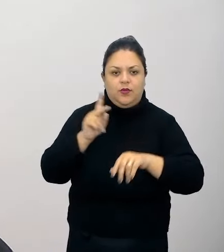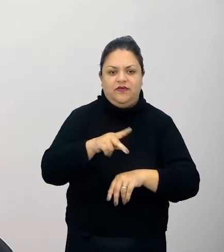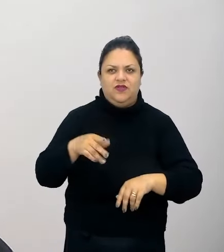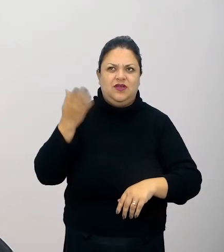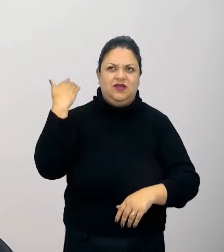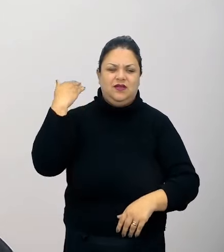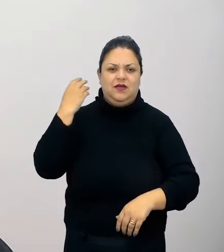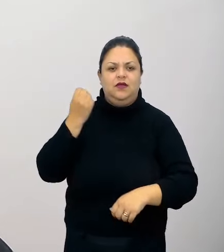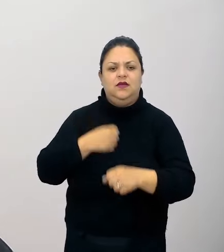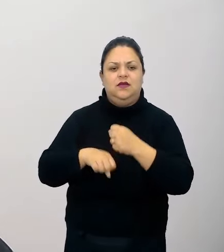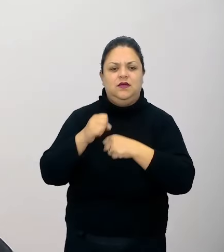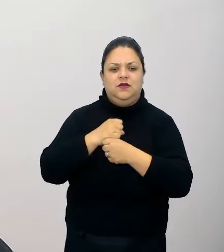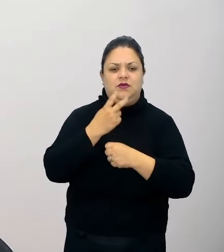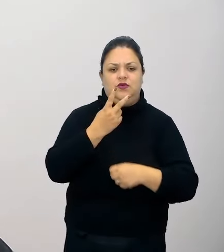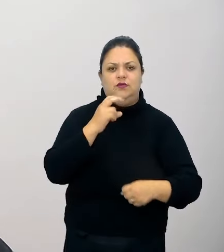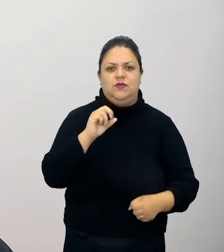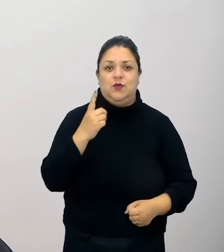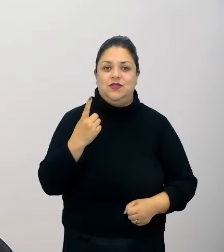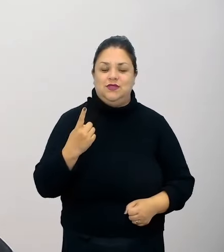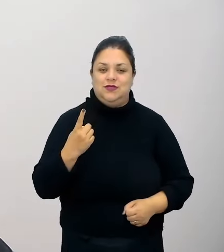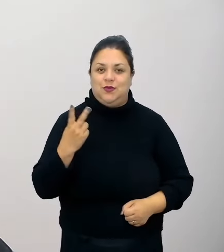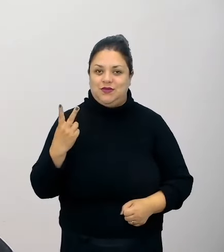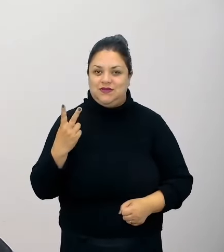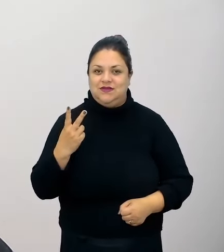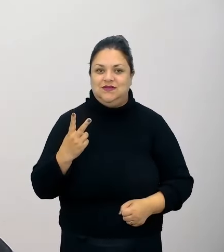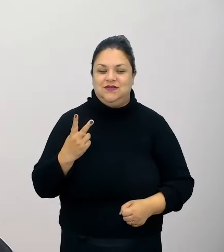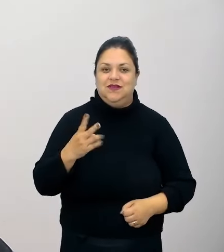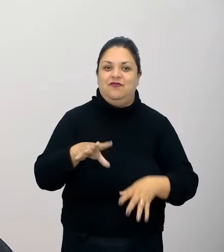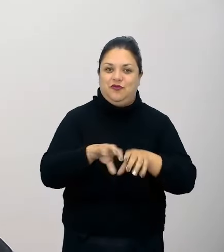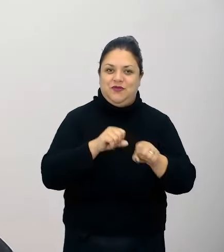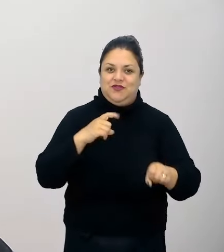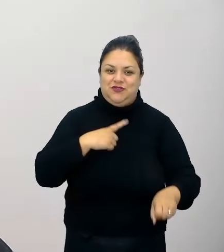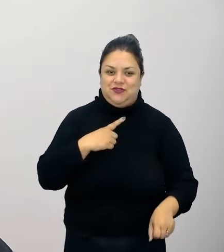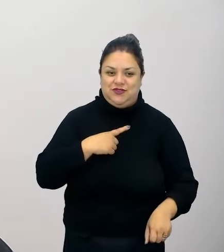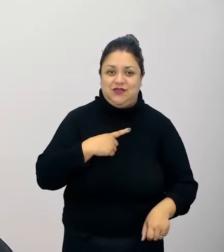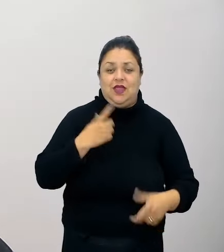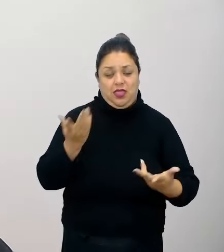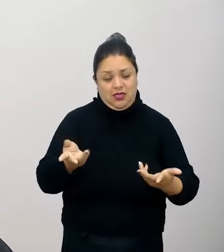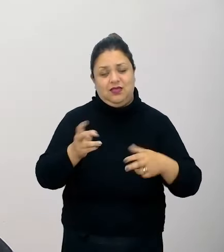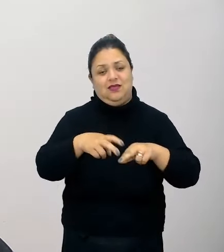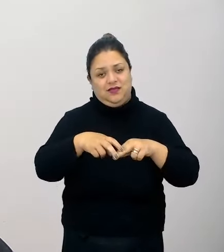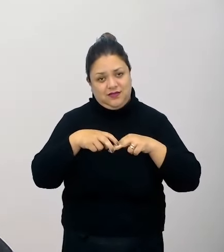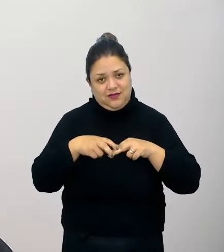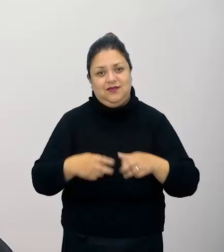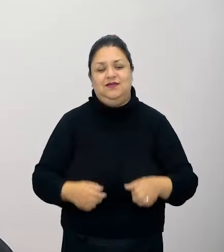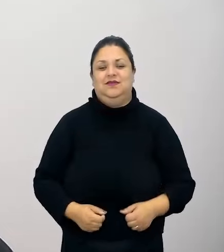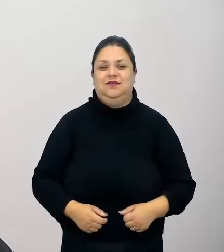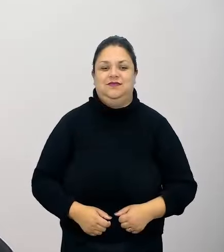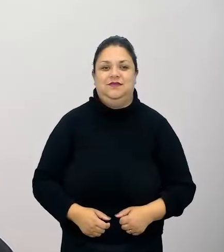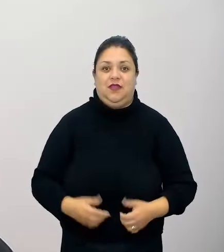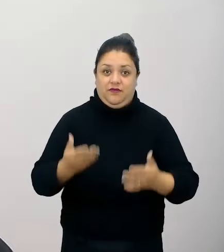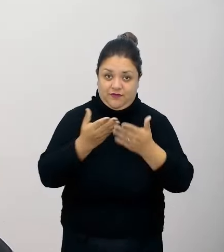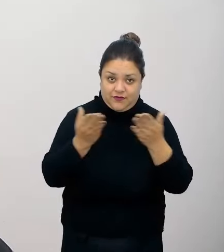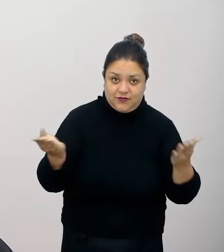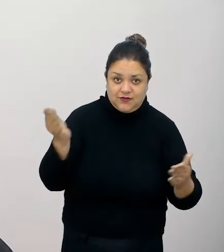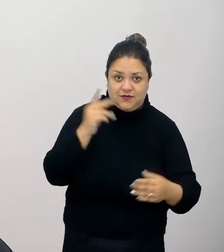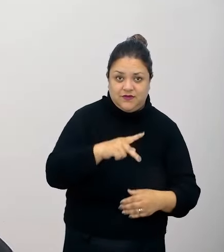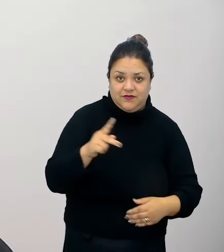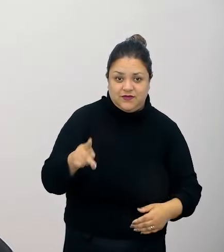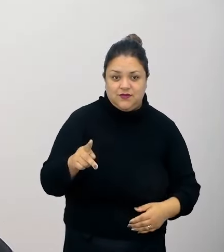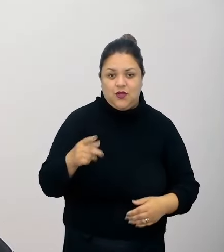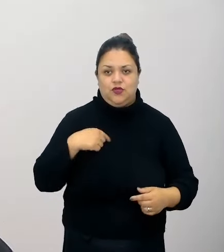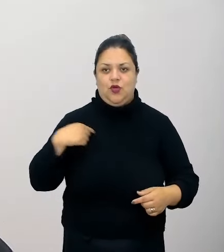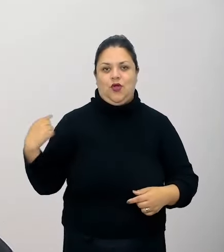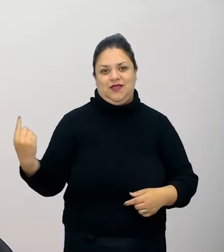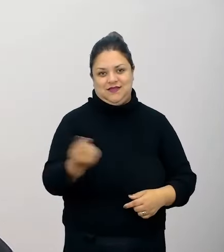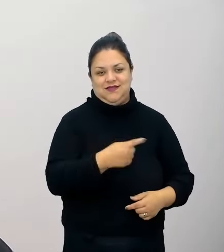em 2012, que nós fizemos essa formação, é justamente para isso. Você, professor, nós, né, vou me